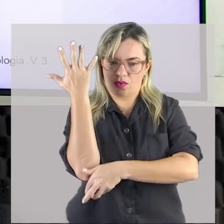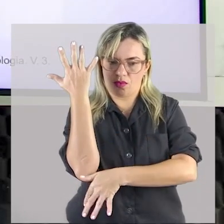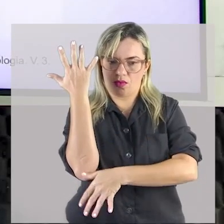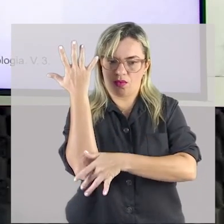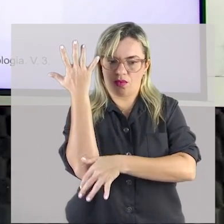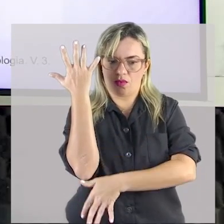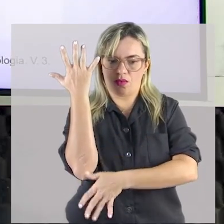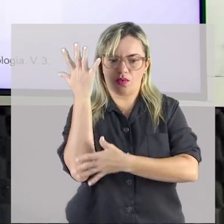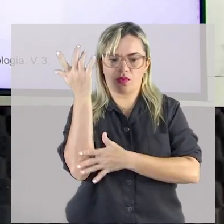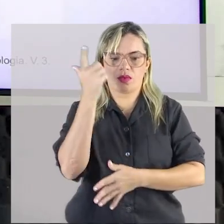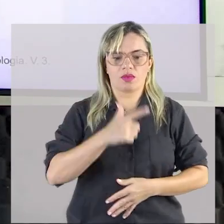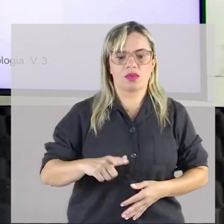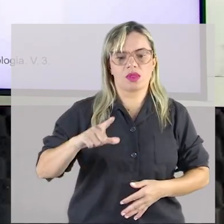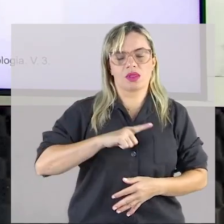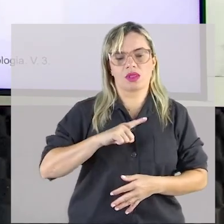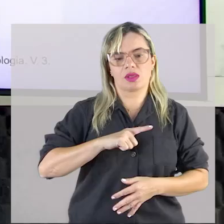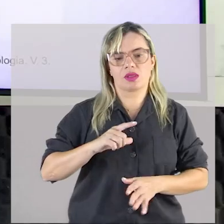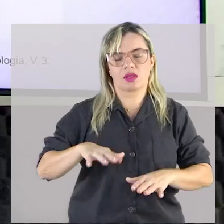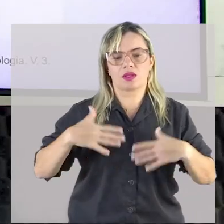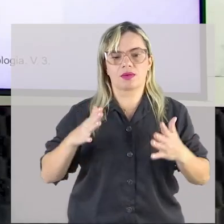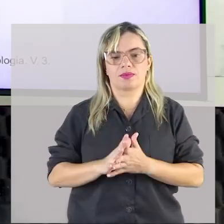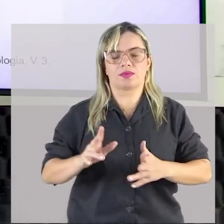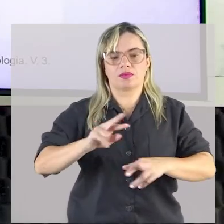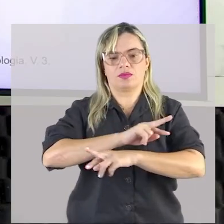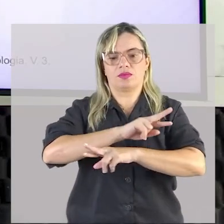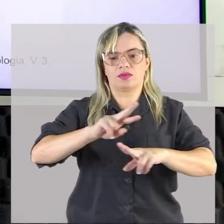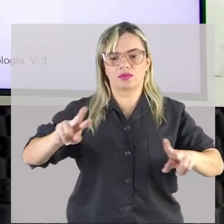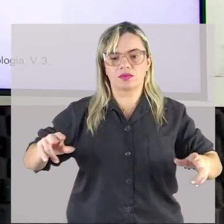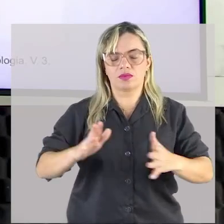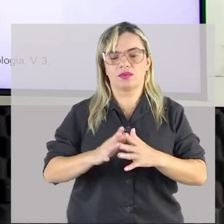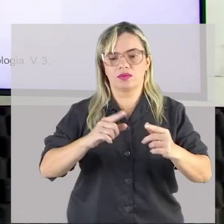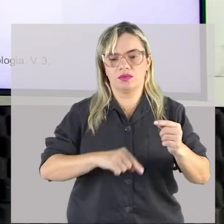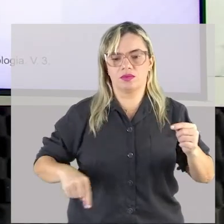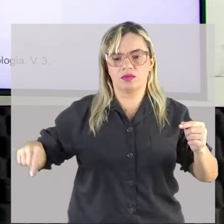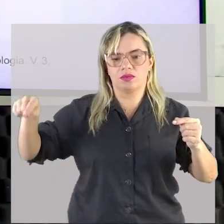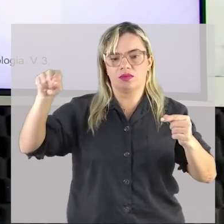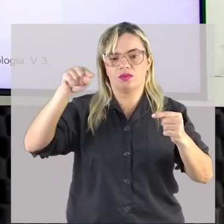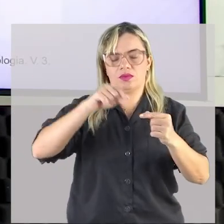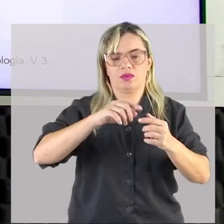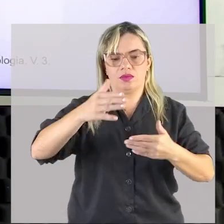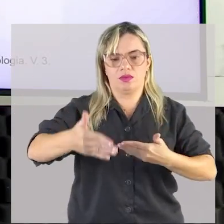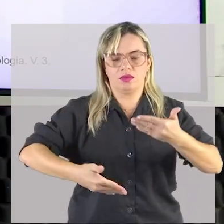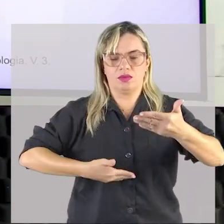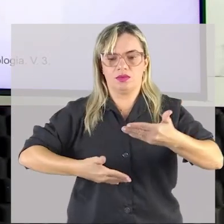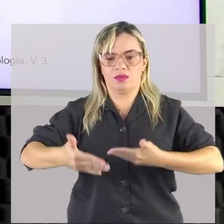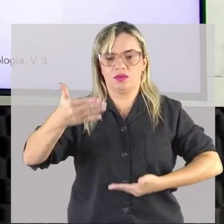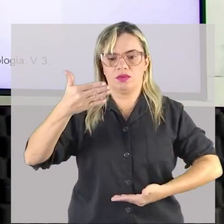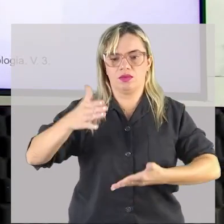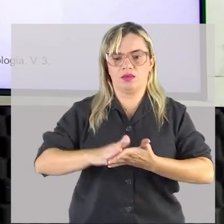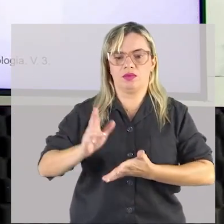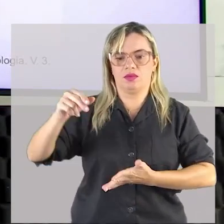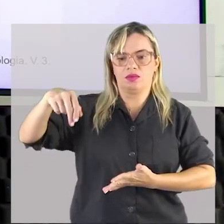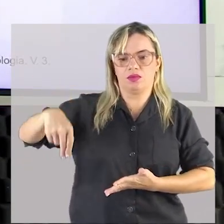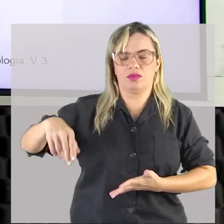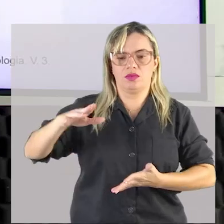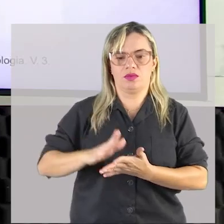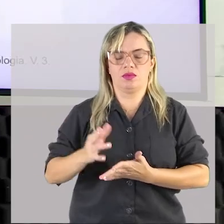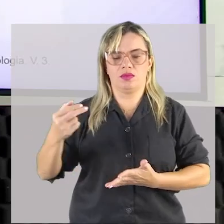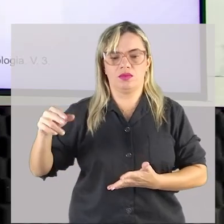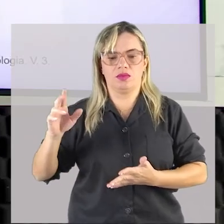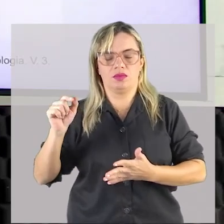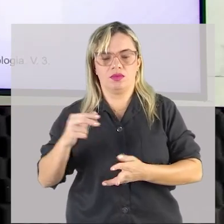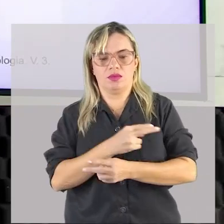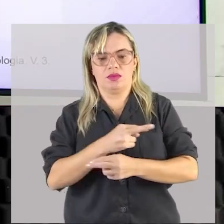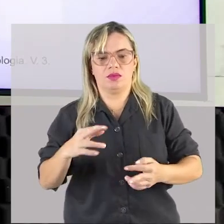Então, a gente tem aí vários formatos de nitrogênio sendo representados nesse ciclo e